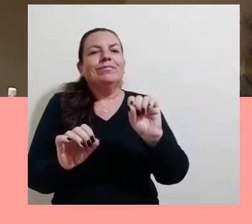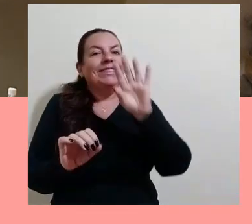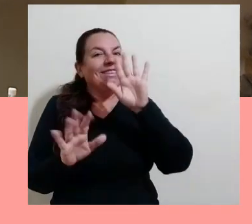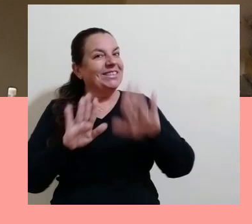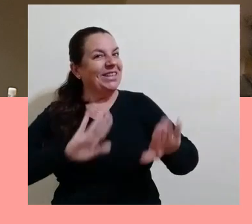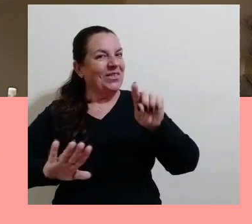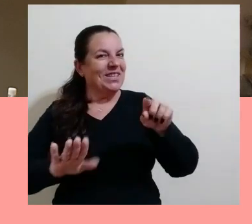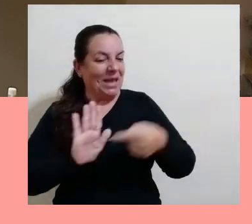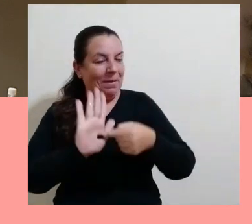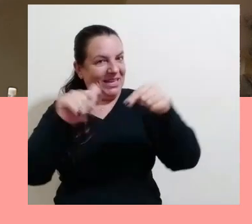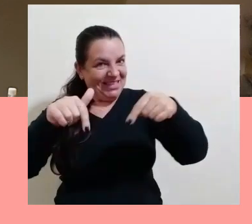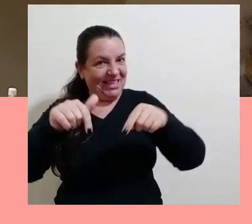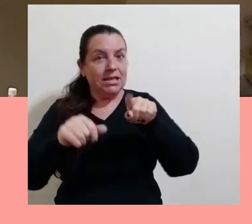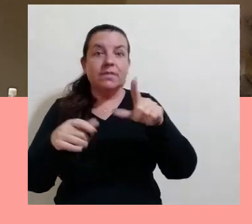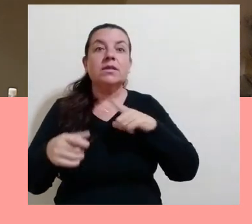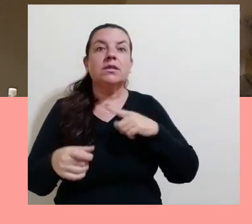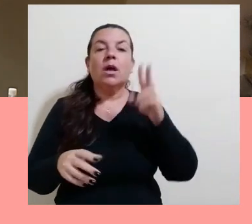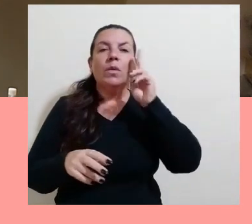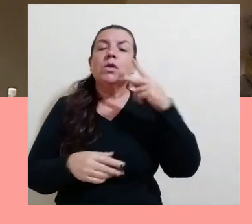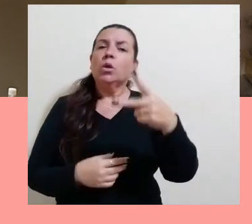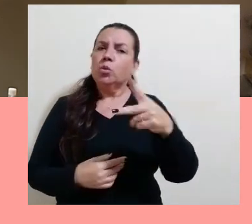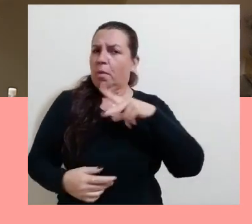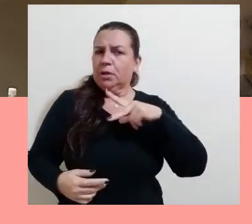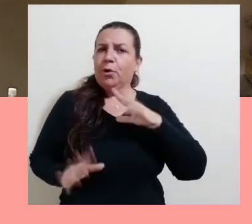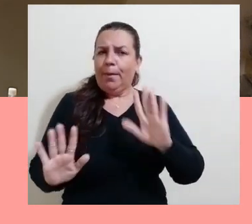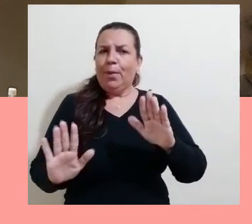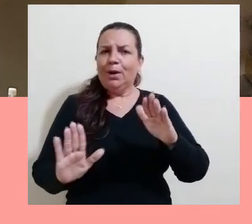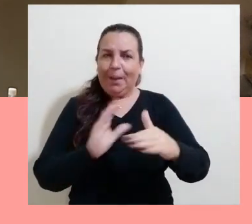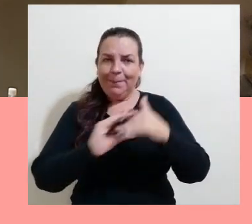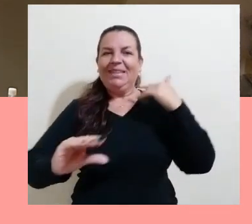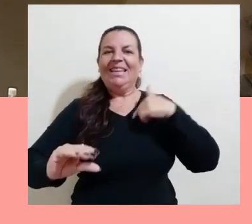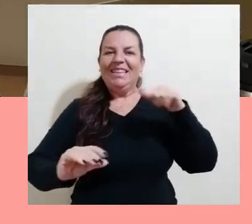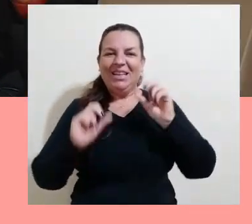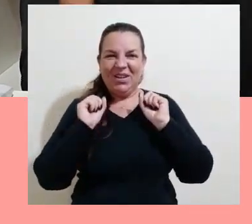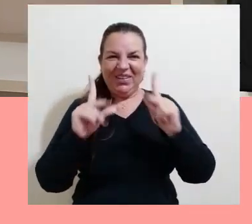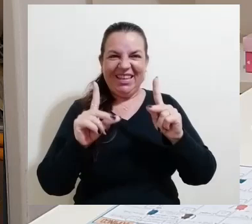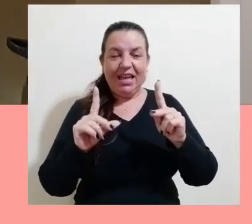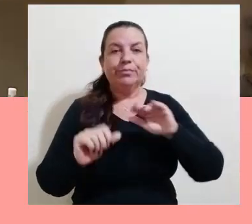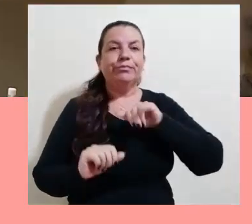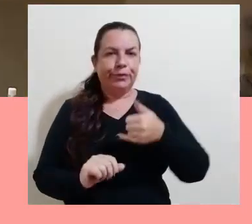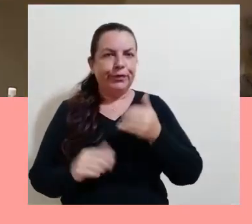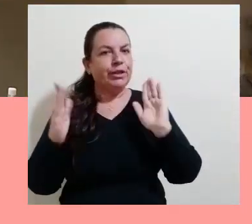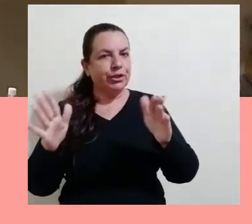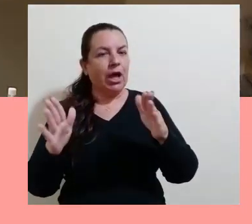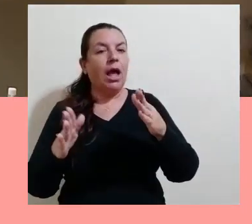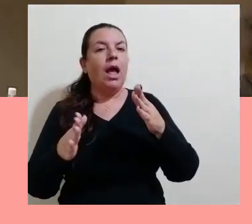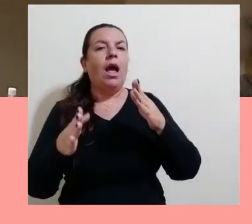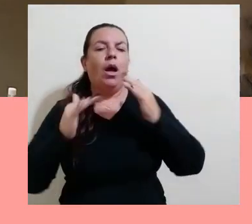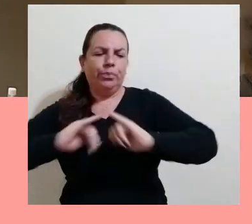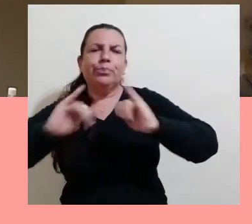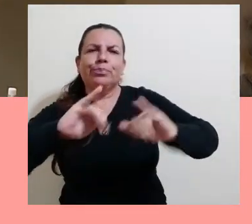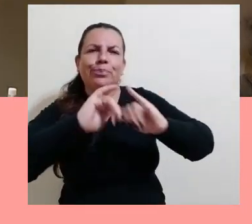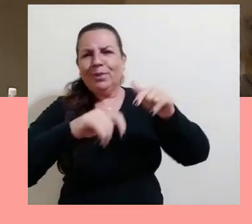e quem sabe ela pode aparecer por aqui inclusive se você tem uma história sua mesmo você também pode aparecer por aqui então e aproveitando já